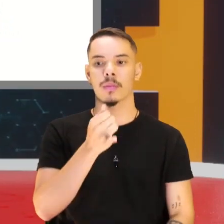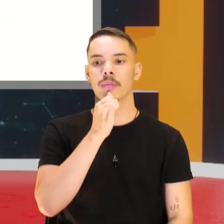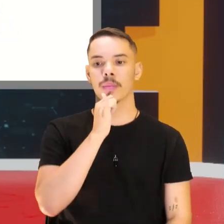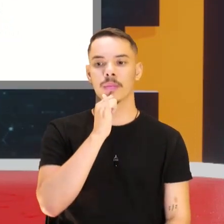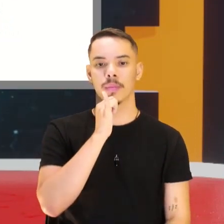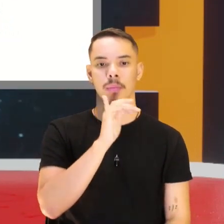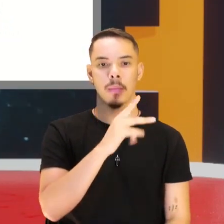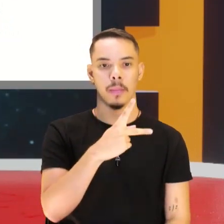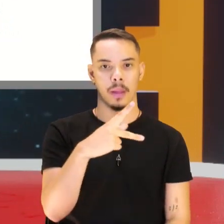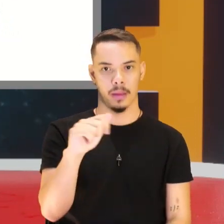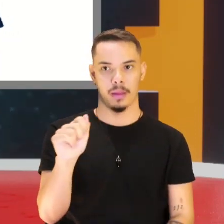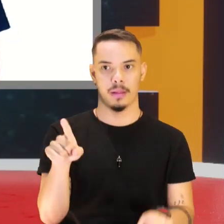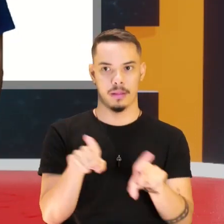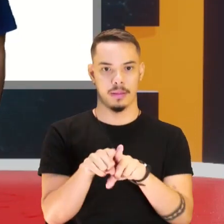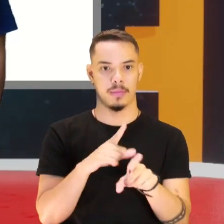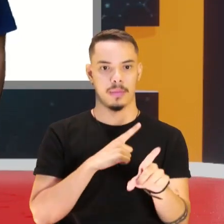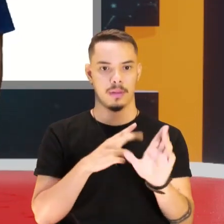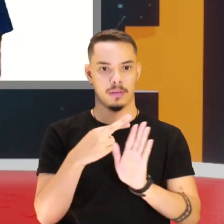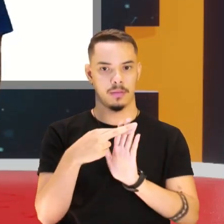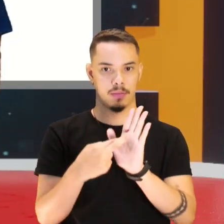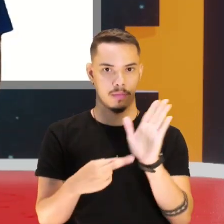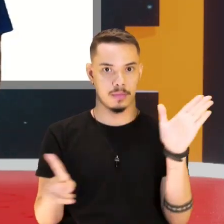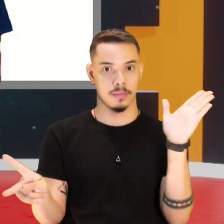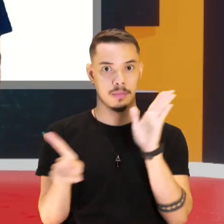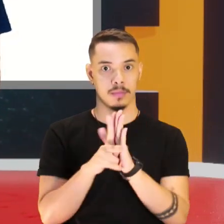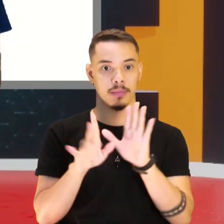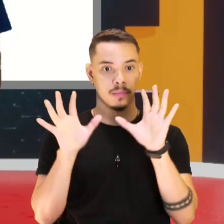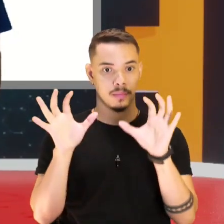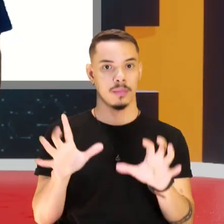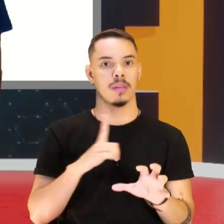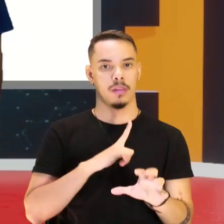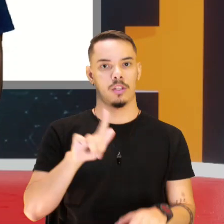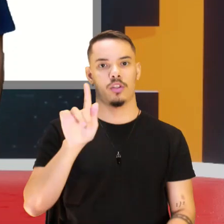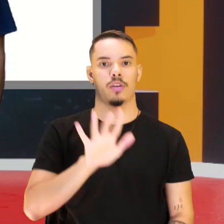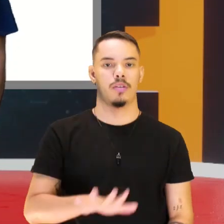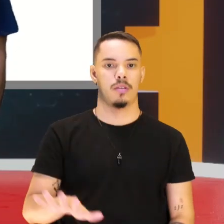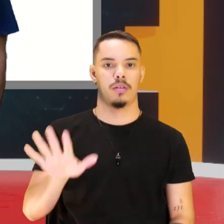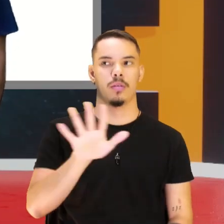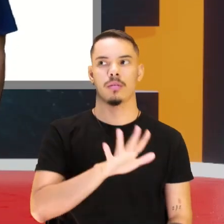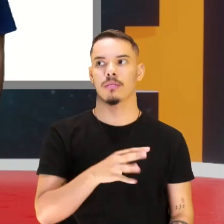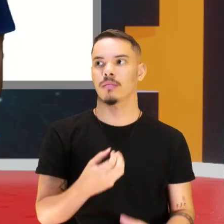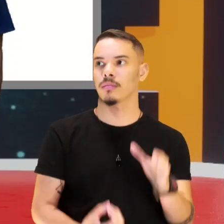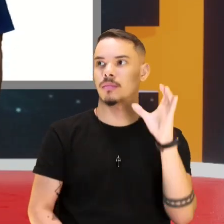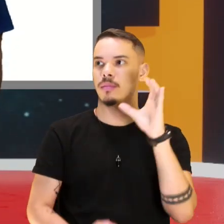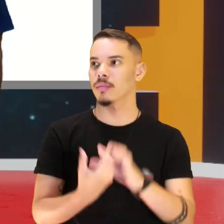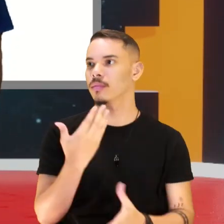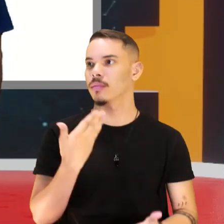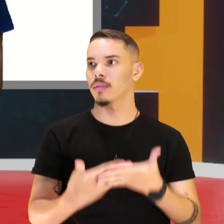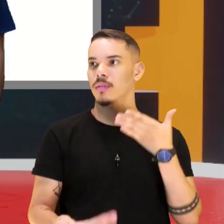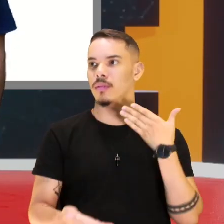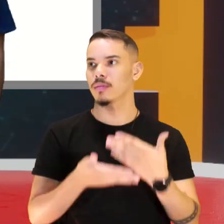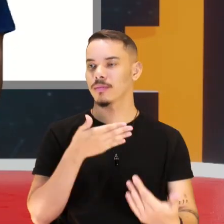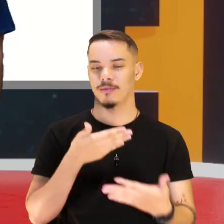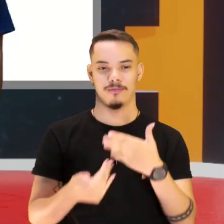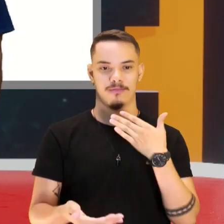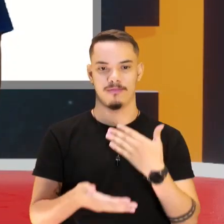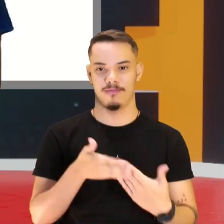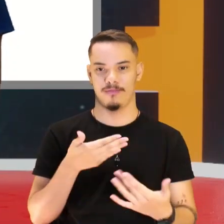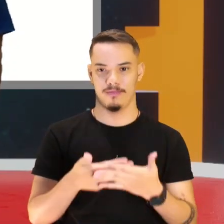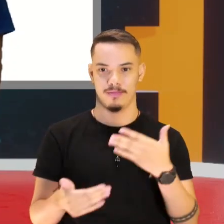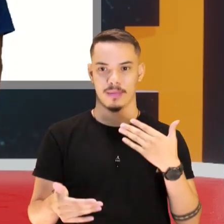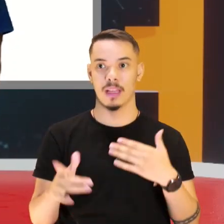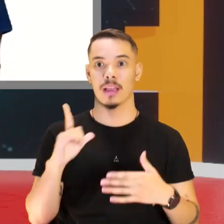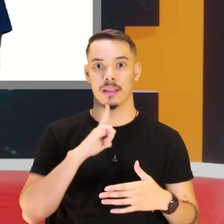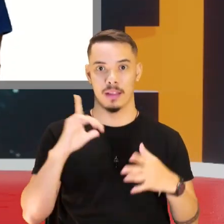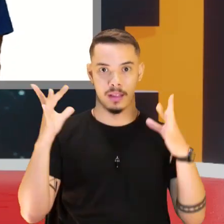também tem a sua lei de formação. Ela tem um termo geral. E serve para qualquer PA, tu acredita? Eu já vi um detalhe